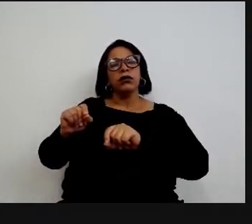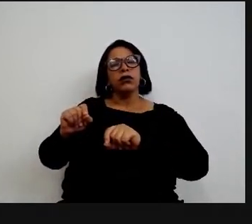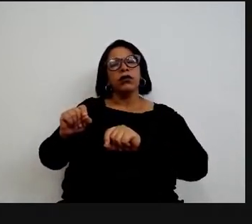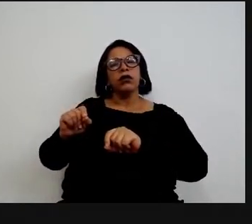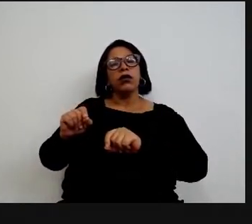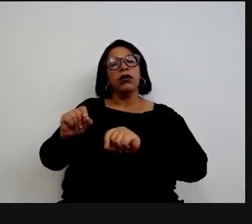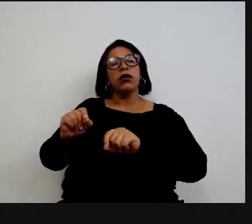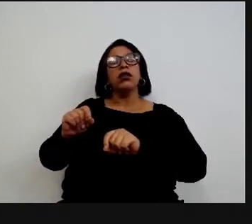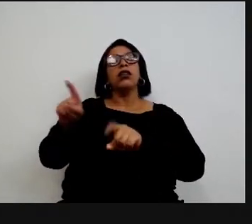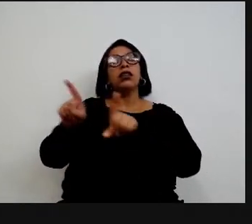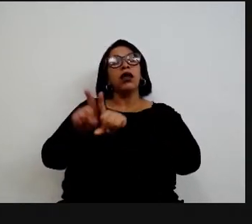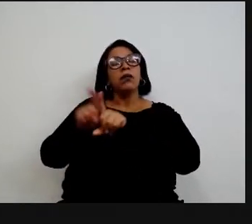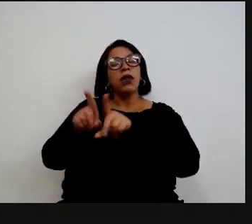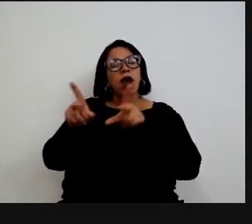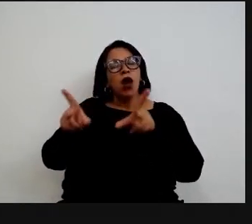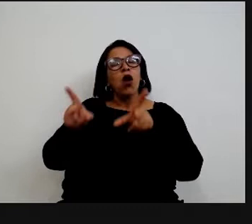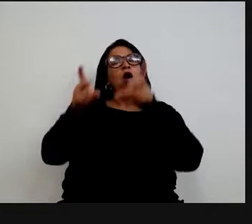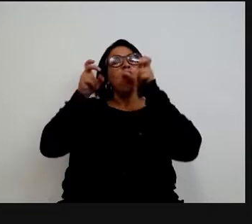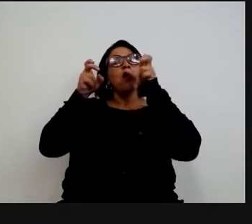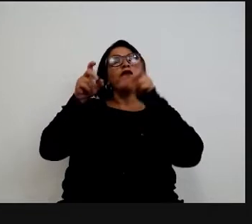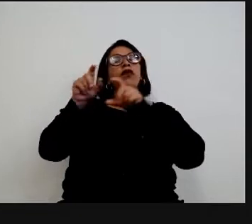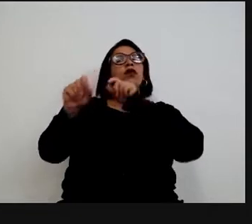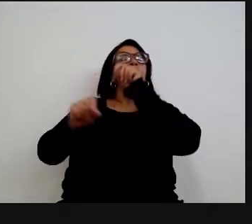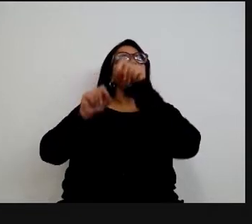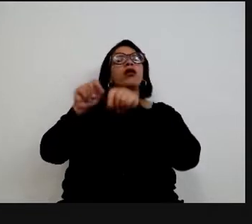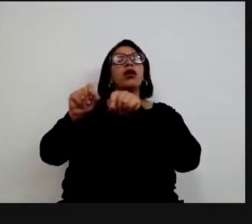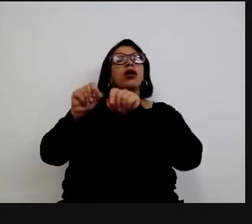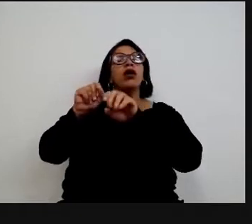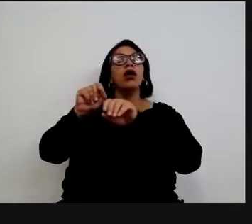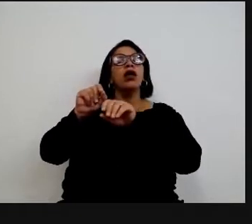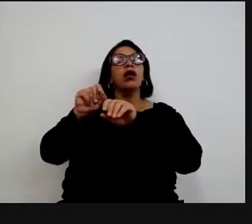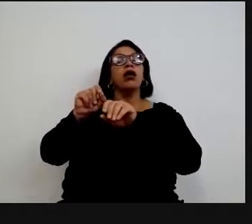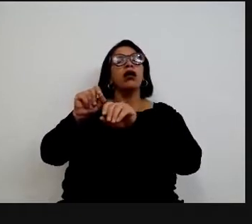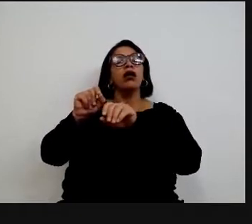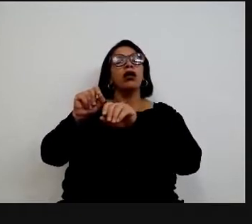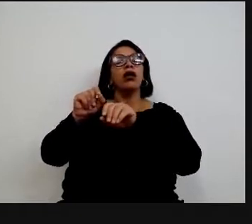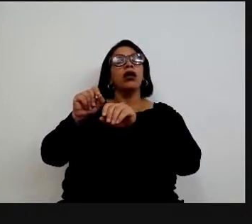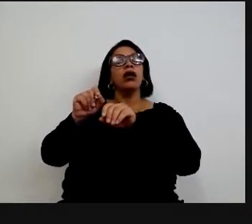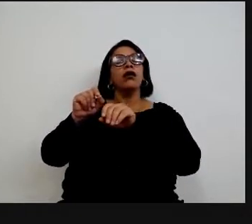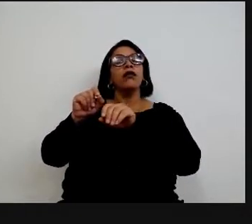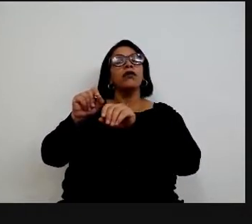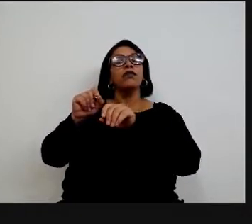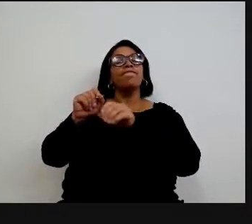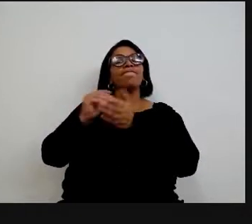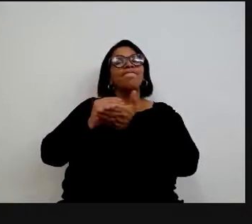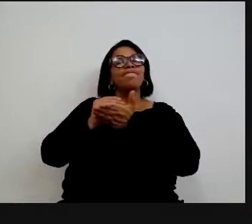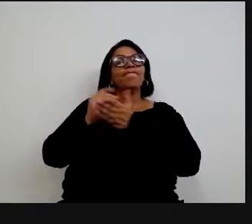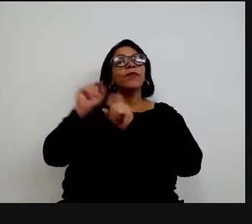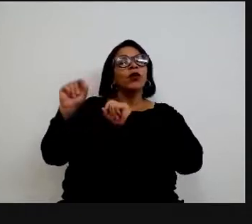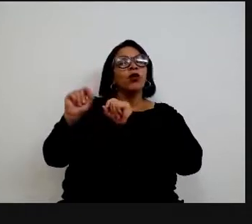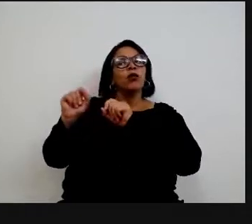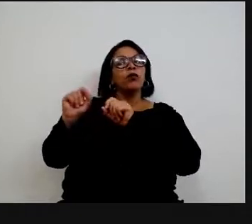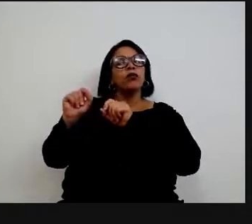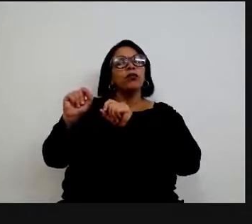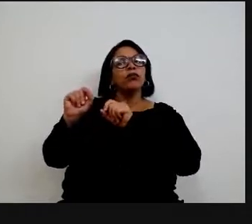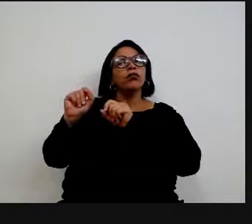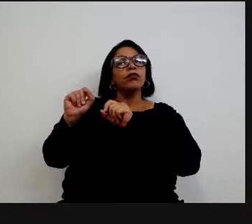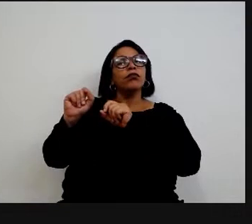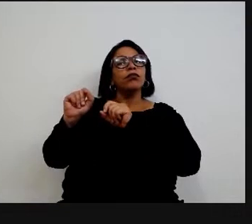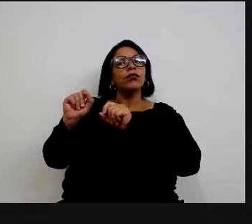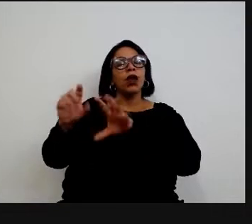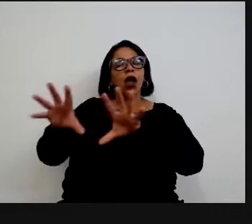E ouvir um pouquinho, Paulo, o que a gente trouxe a partir do legado aí que a